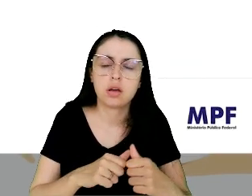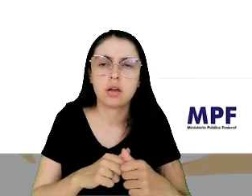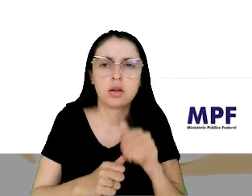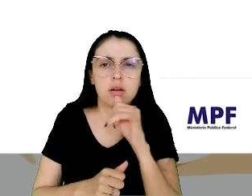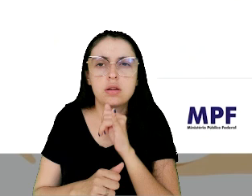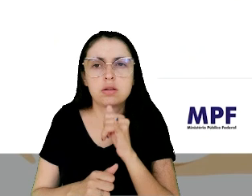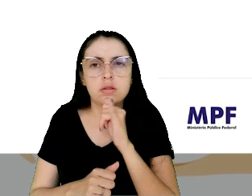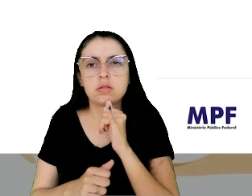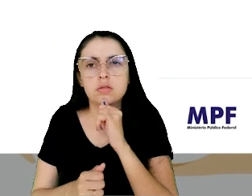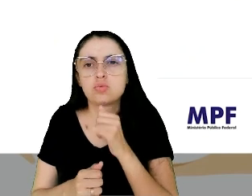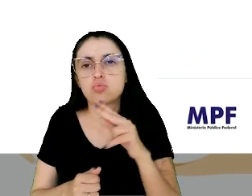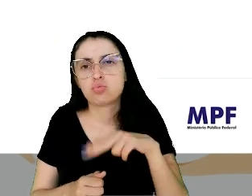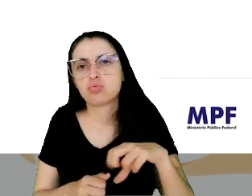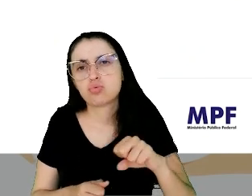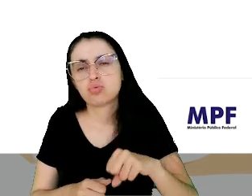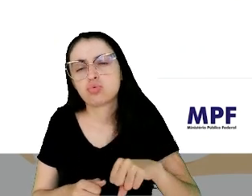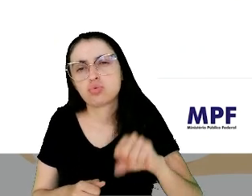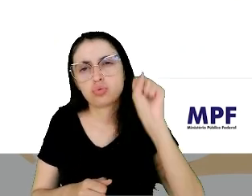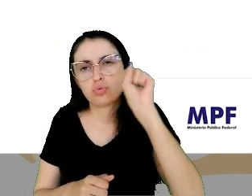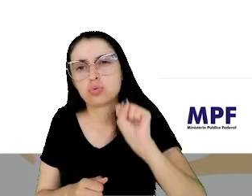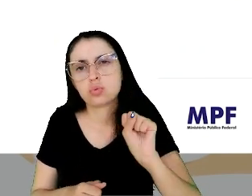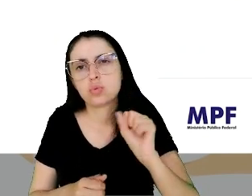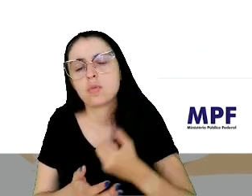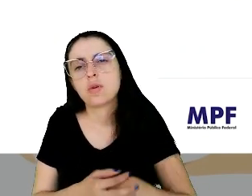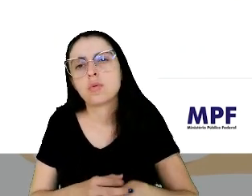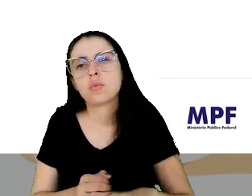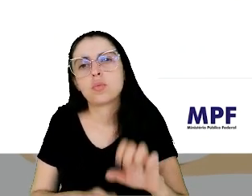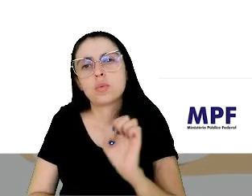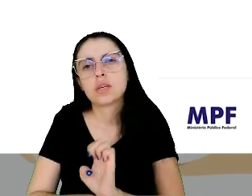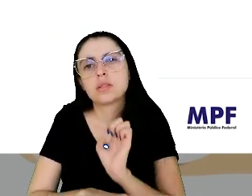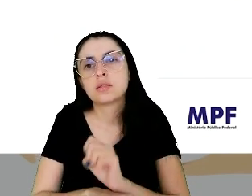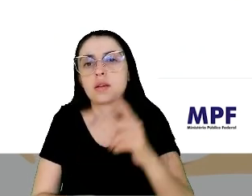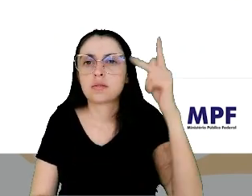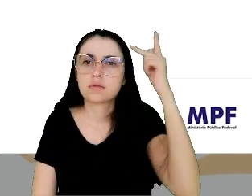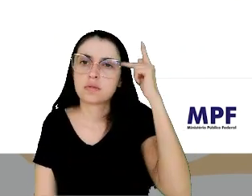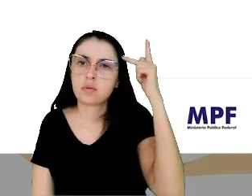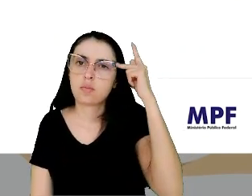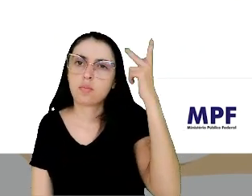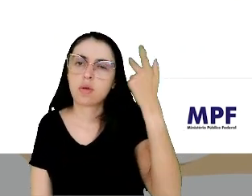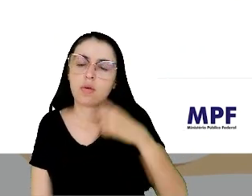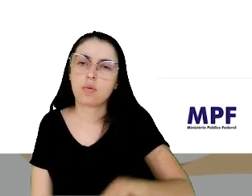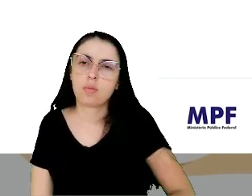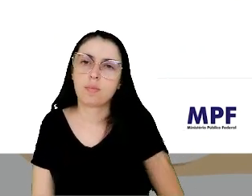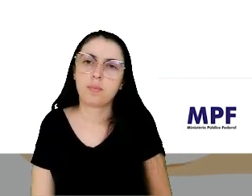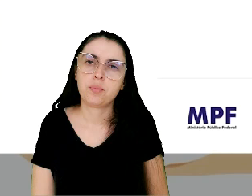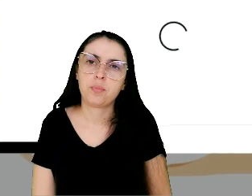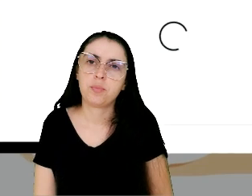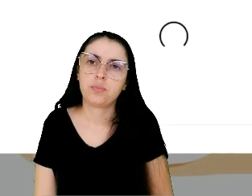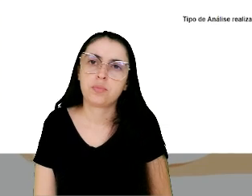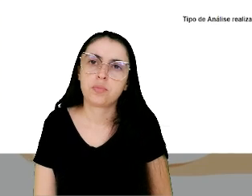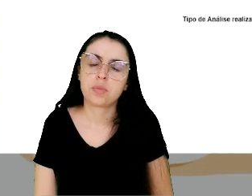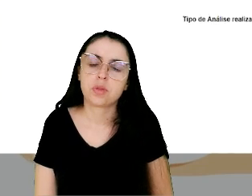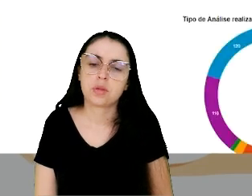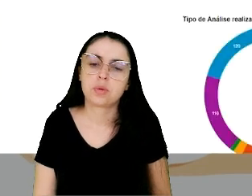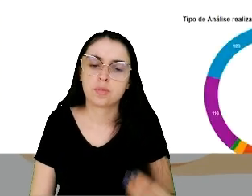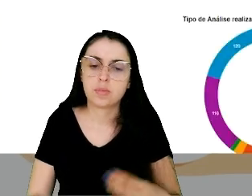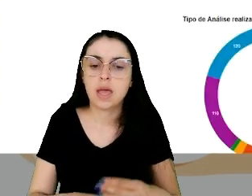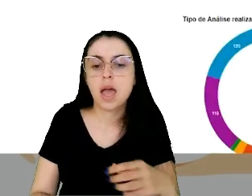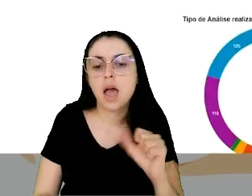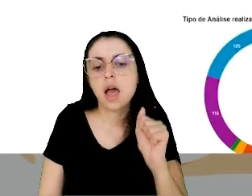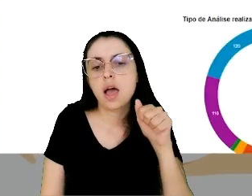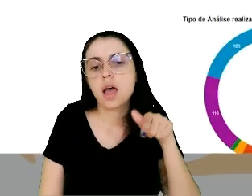Sudeste, né? Vou pegar aqui o estado de São Paulo. tá? E o município de Aguaí, por